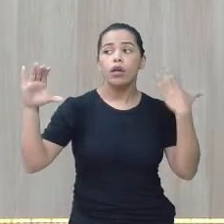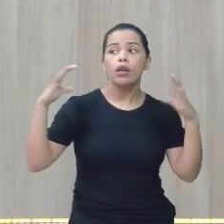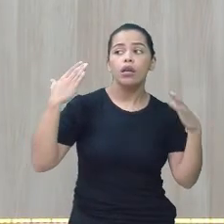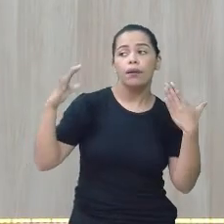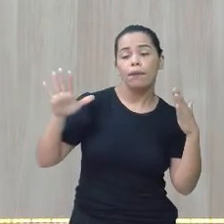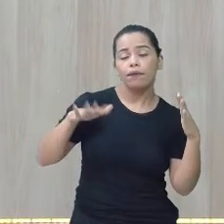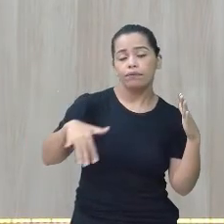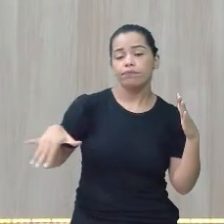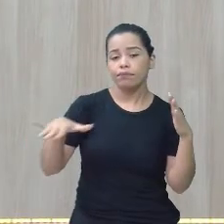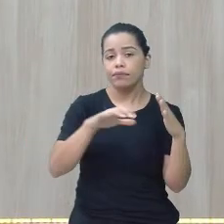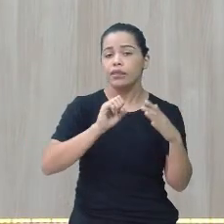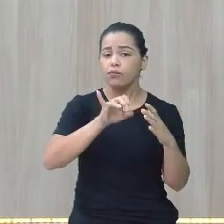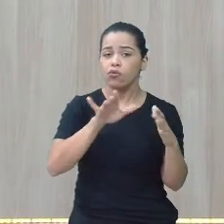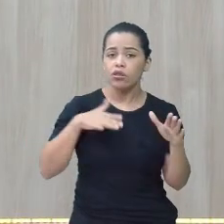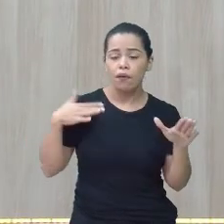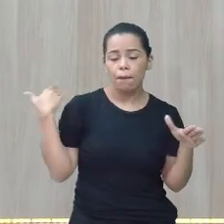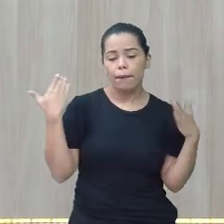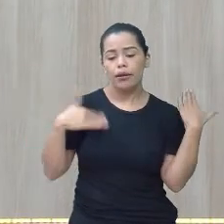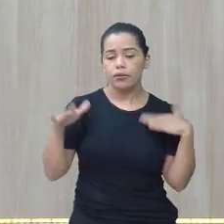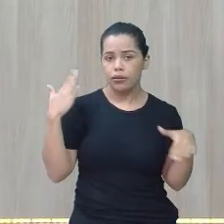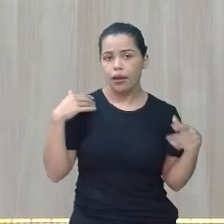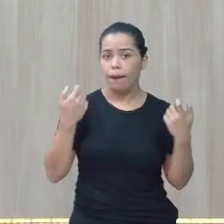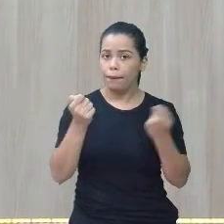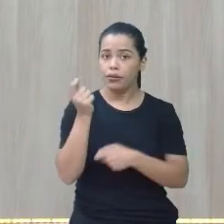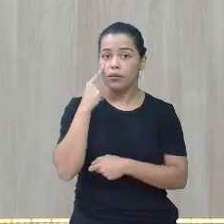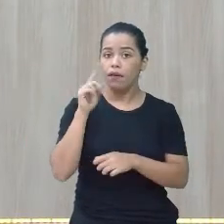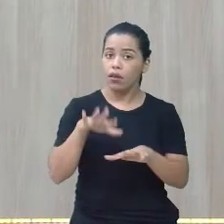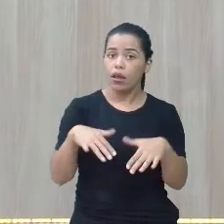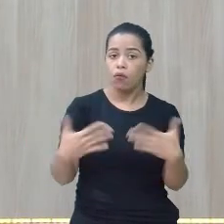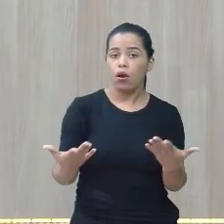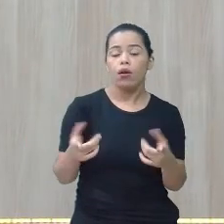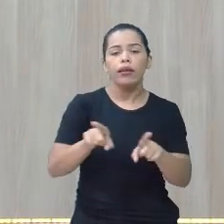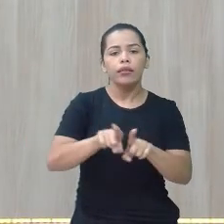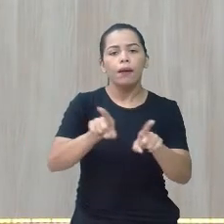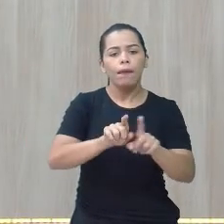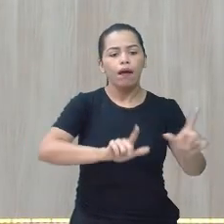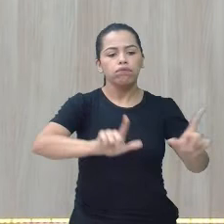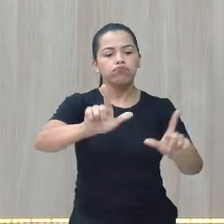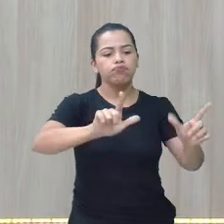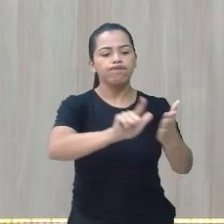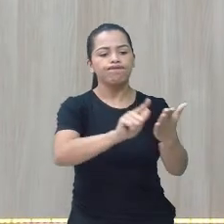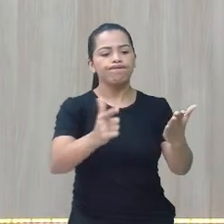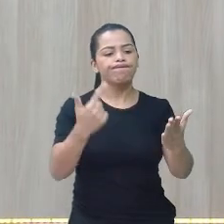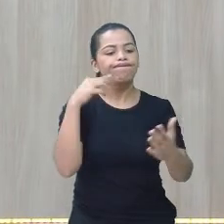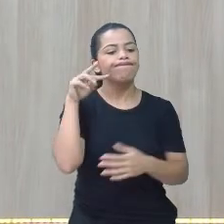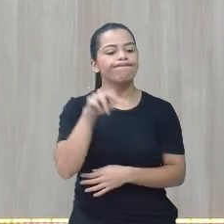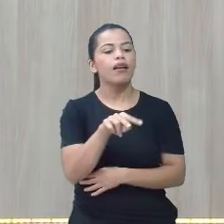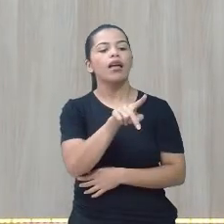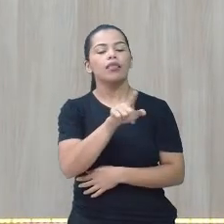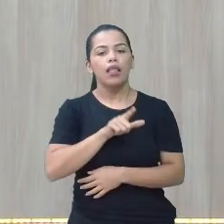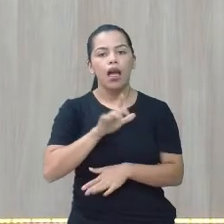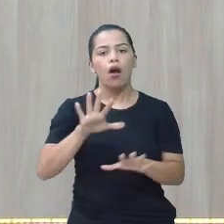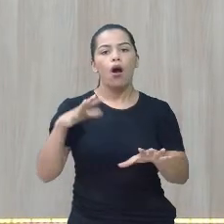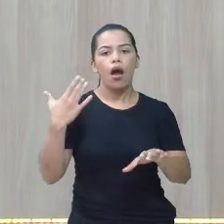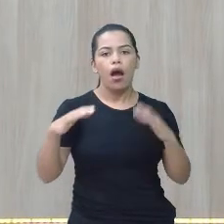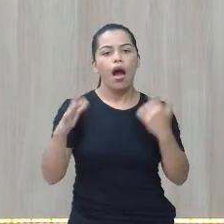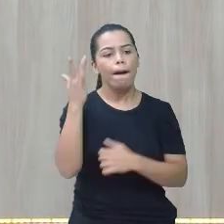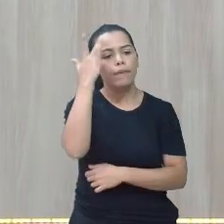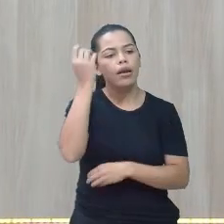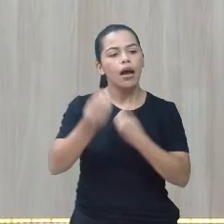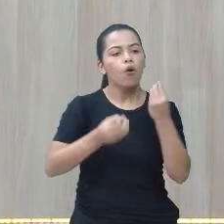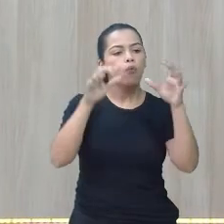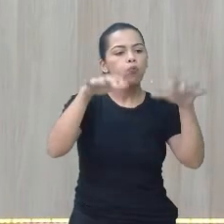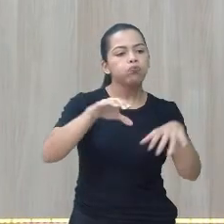passear, você tem noção do que é a previsão do tempo. Às vezes até assistindo um telejornal aparece lá, a previsão para o dia de amanhã, ou